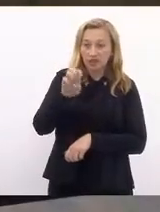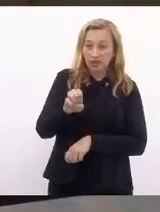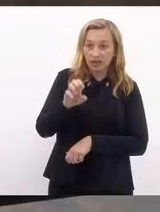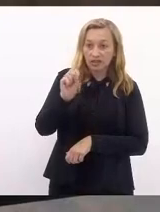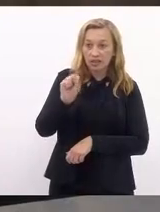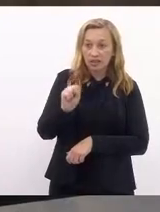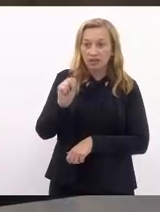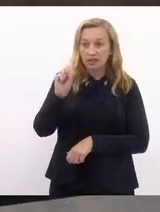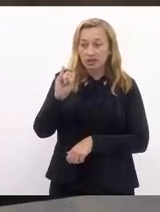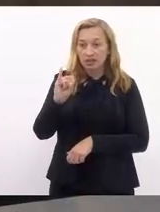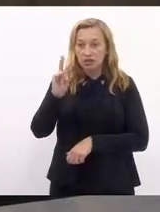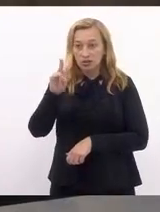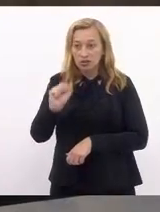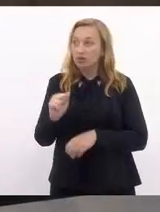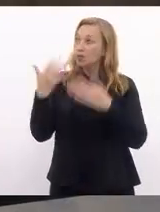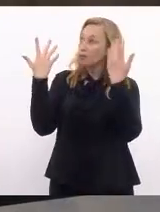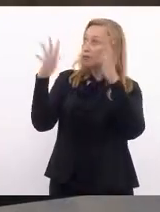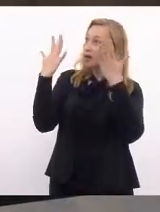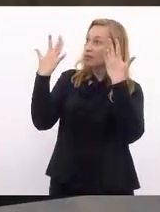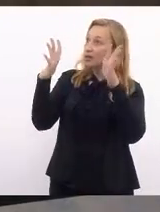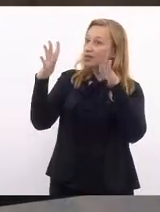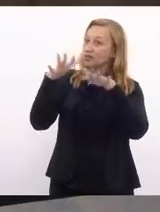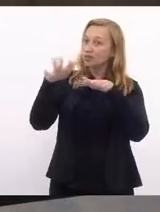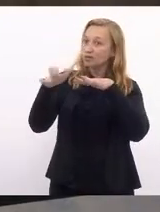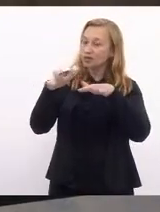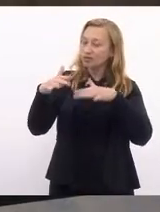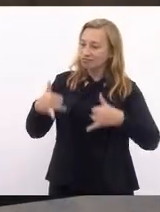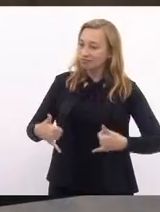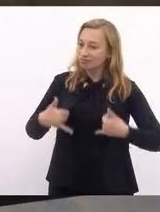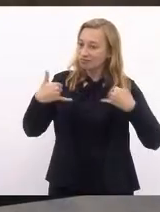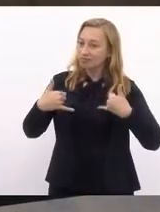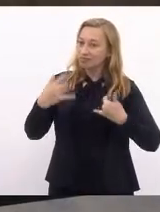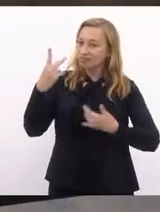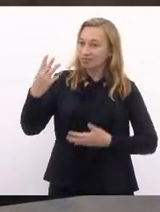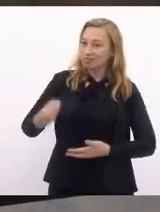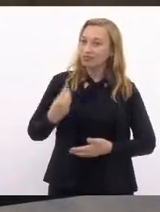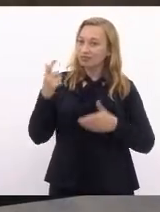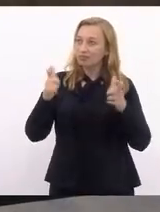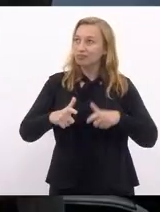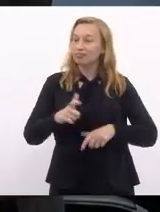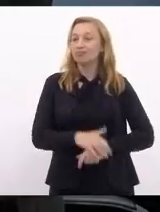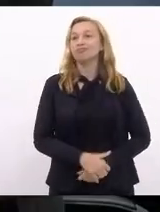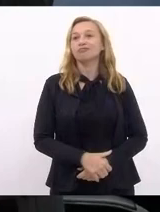Silva Parabéns aí pela mobilização muito nos honra da sua presença